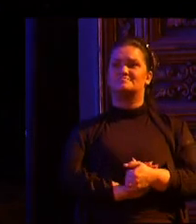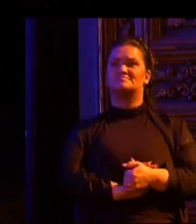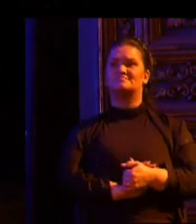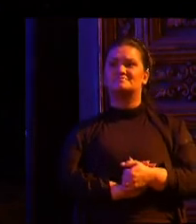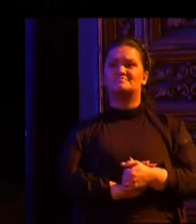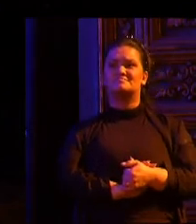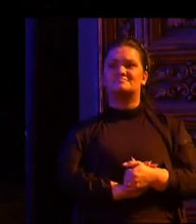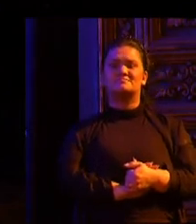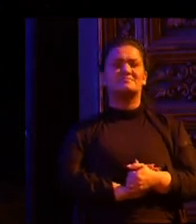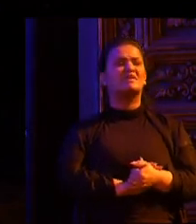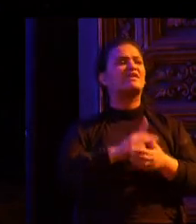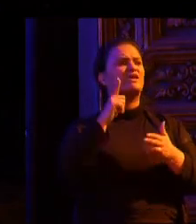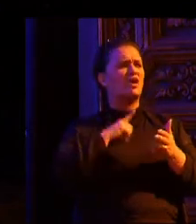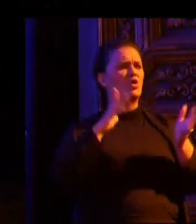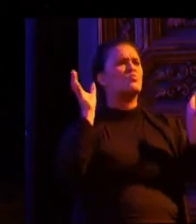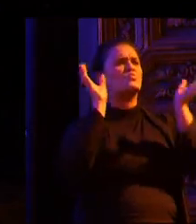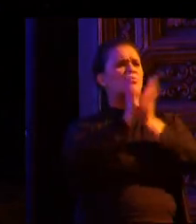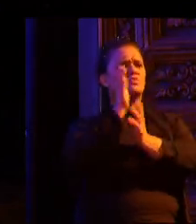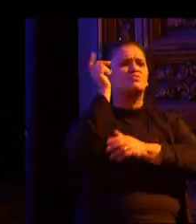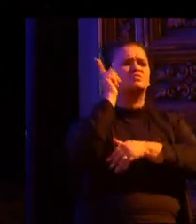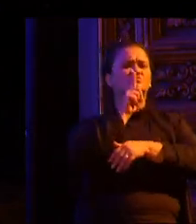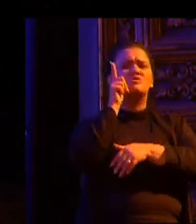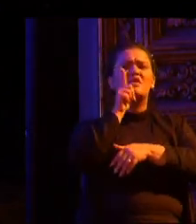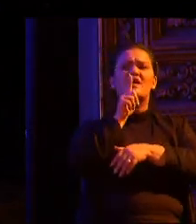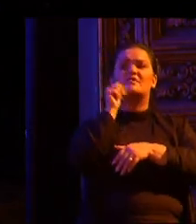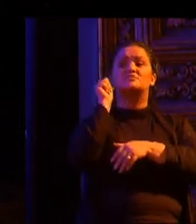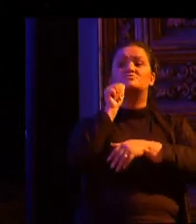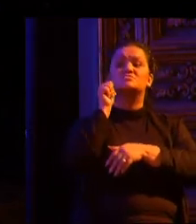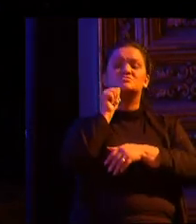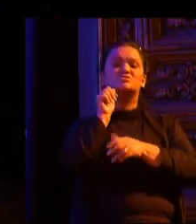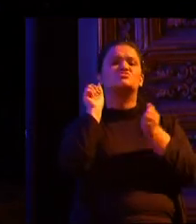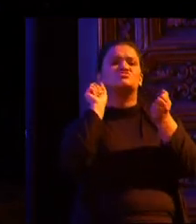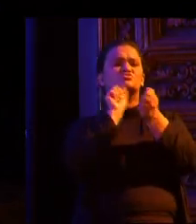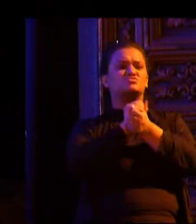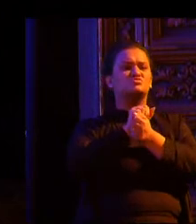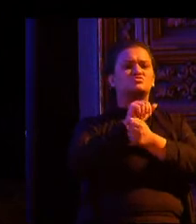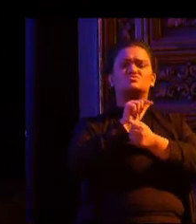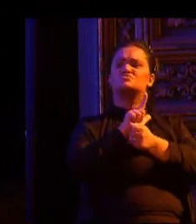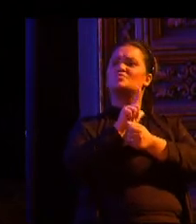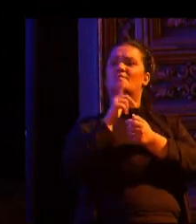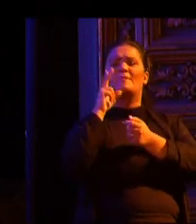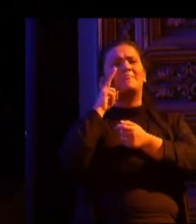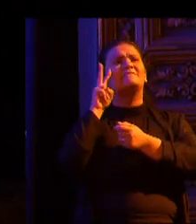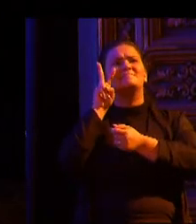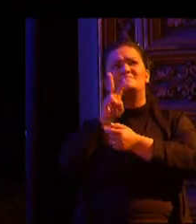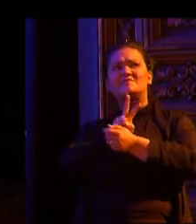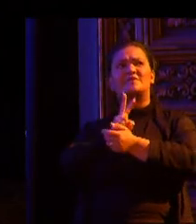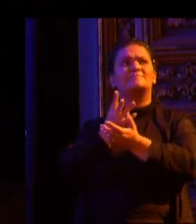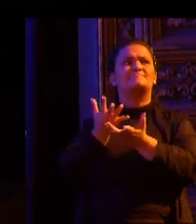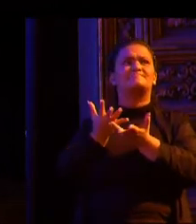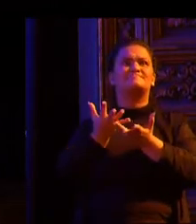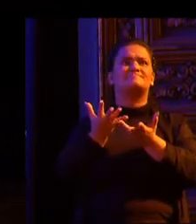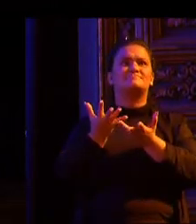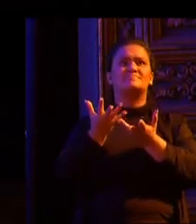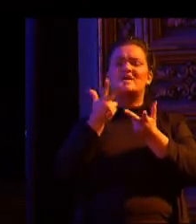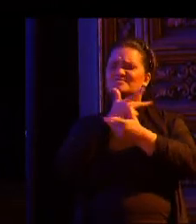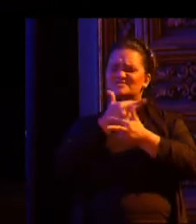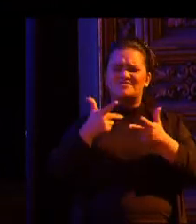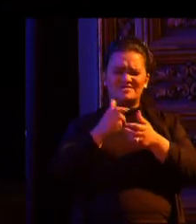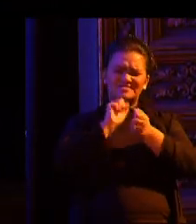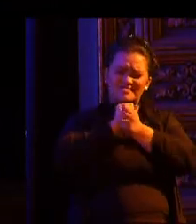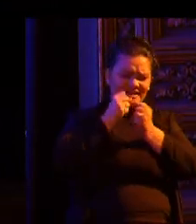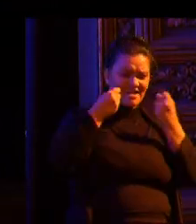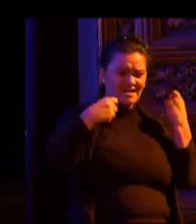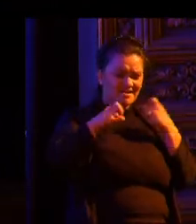Poxa, um grupo de mulheres no forró, junto com o Thiago Costa, Luan Cássio. A gente vê, assim... uma diversidade tão grande,